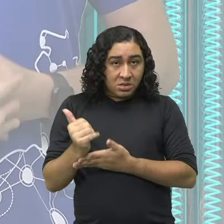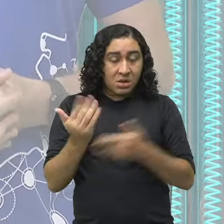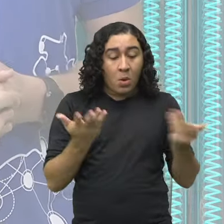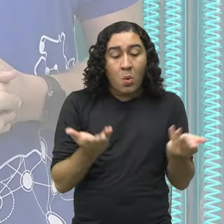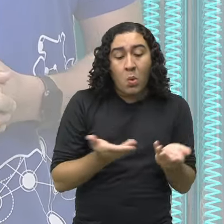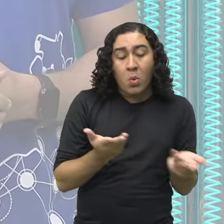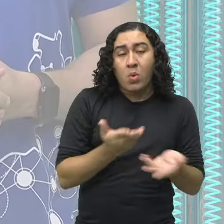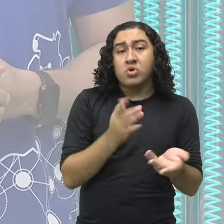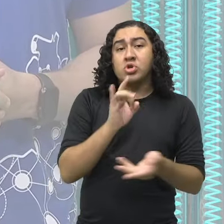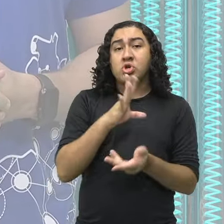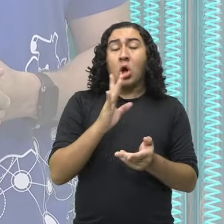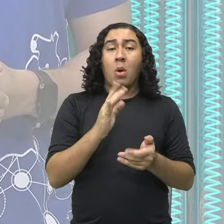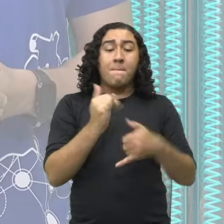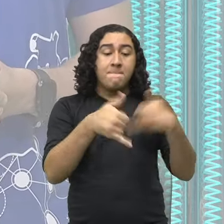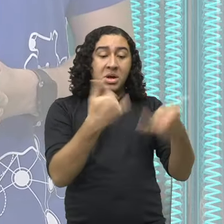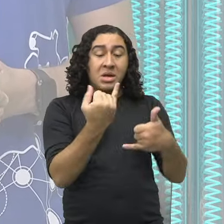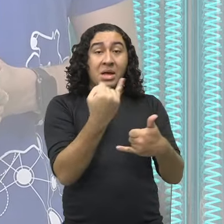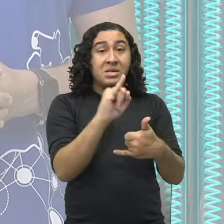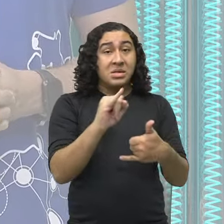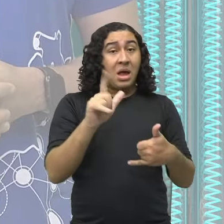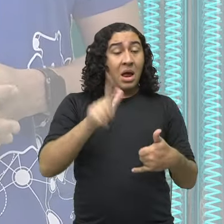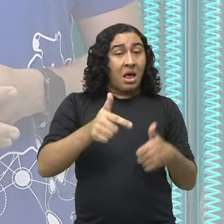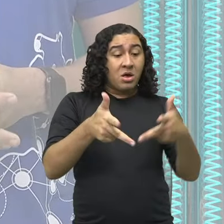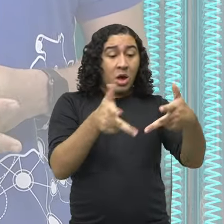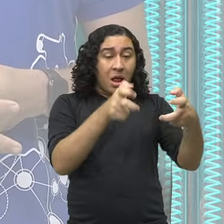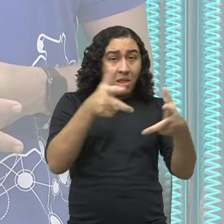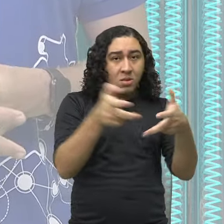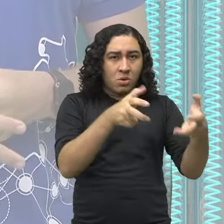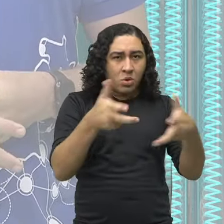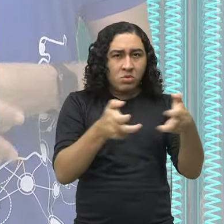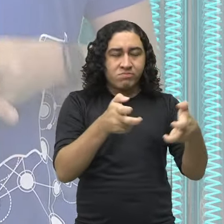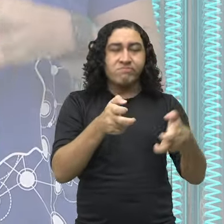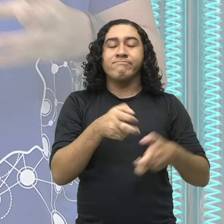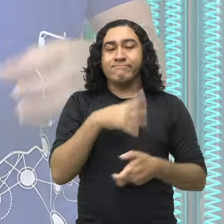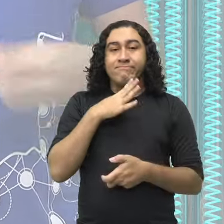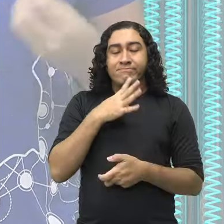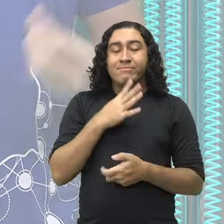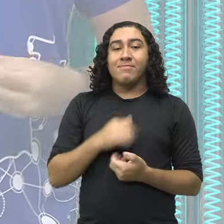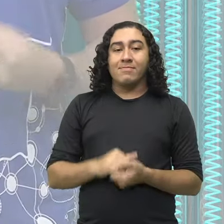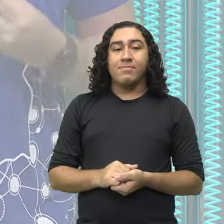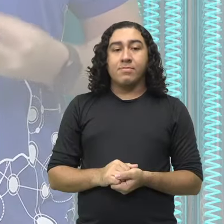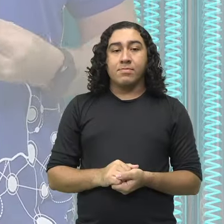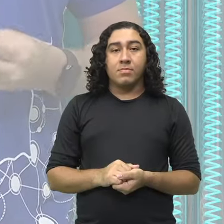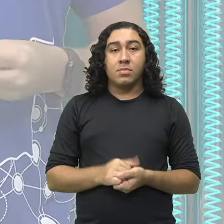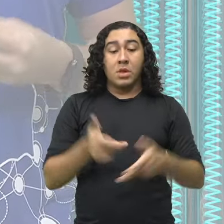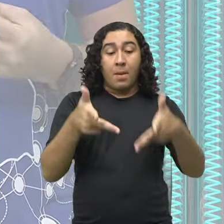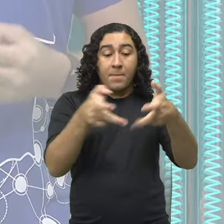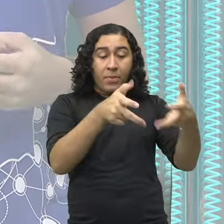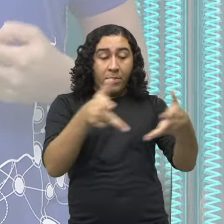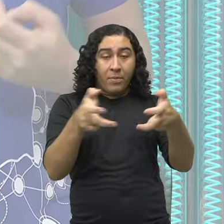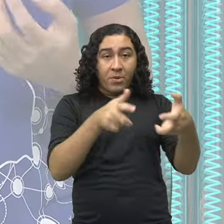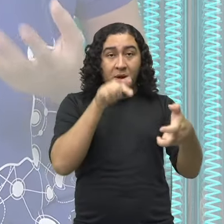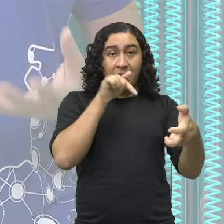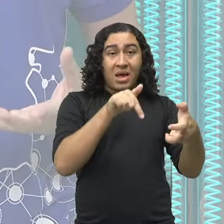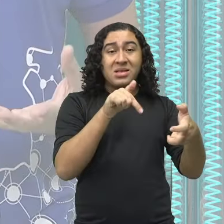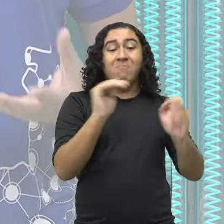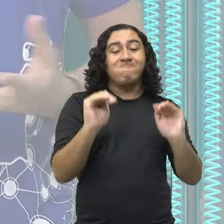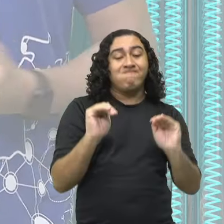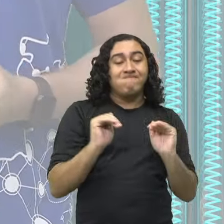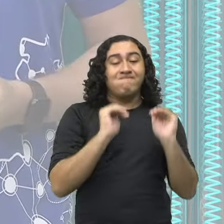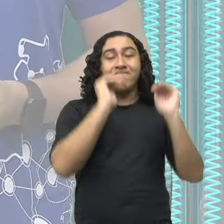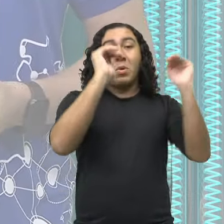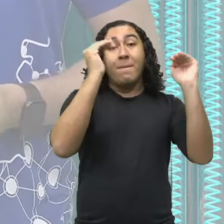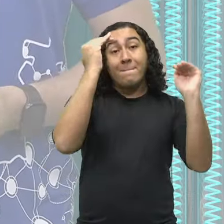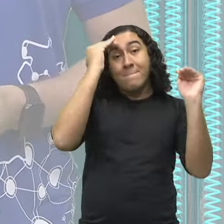dia, só brinca com jogos eletrônicos. É isso que eu acabei de falar para vocês. Os jogos eletrônicos aí tomaram a vez,